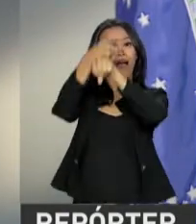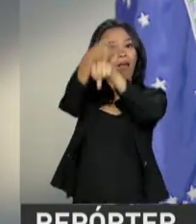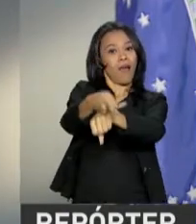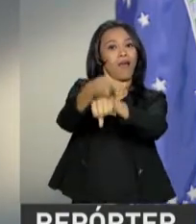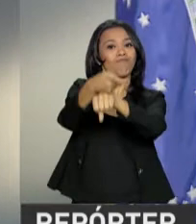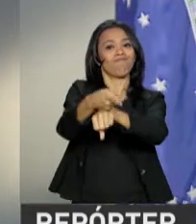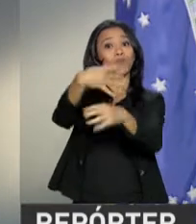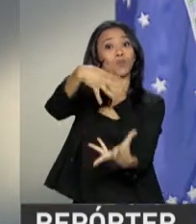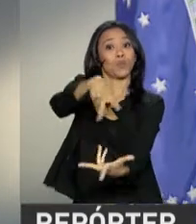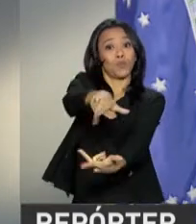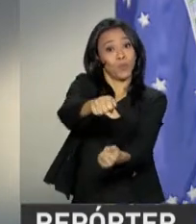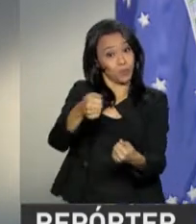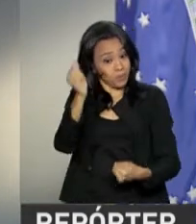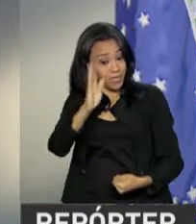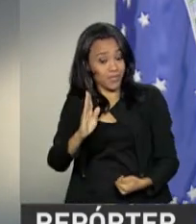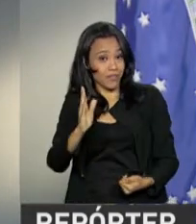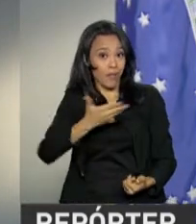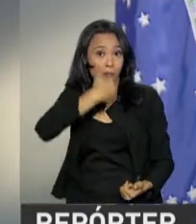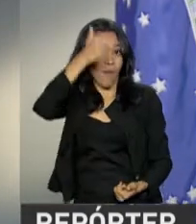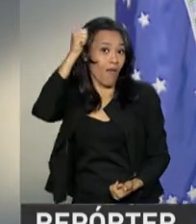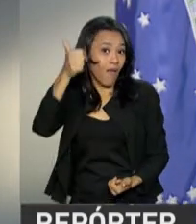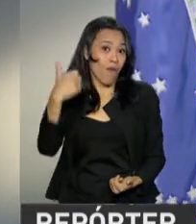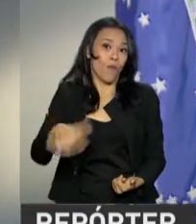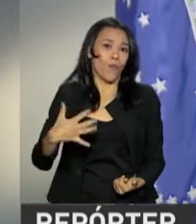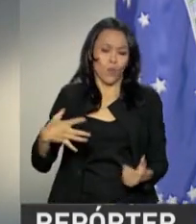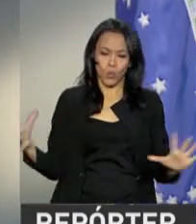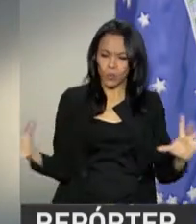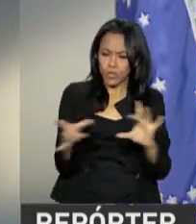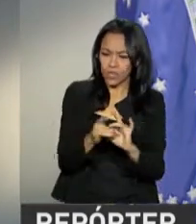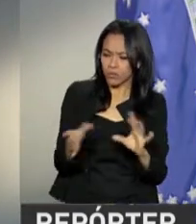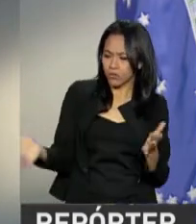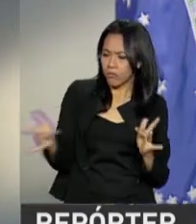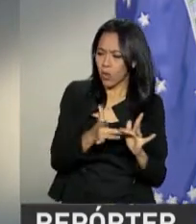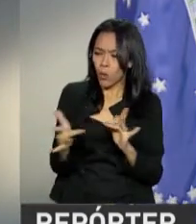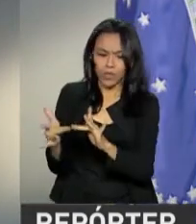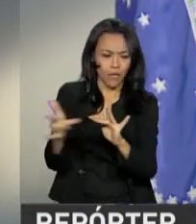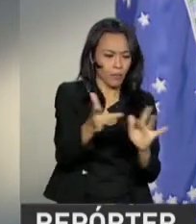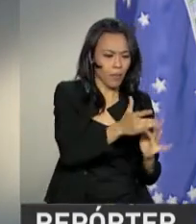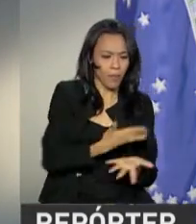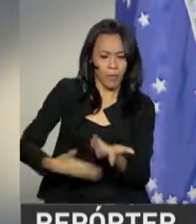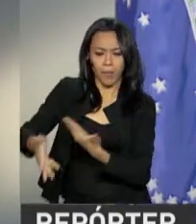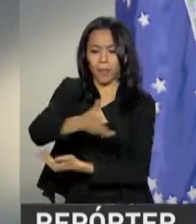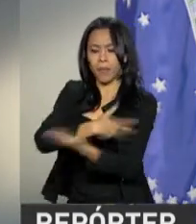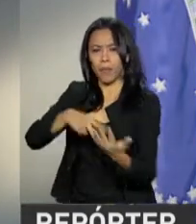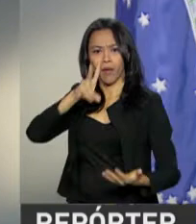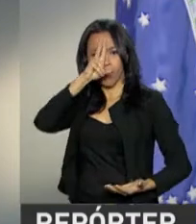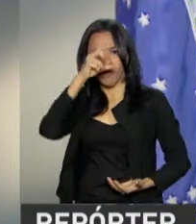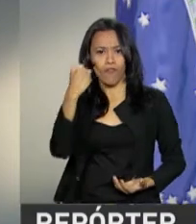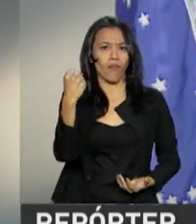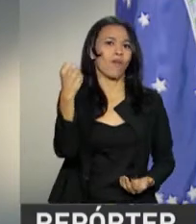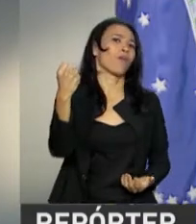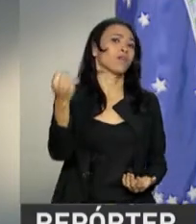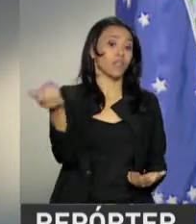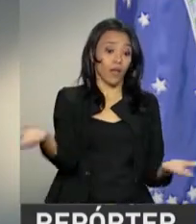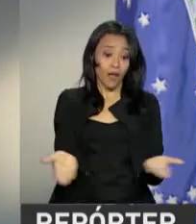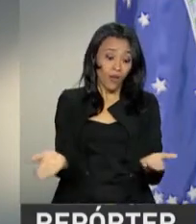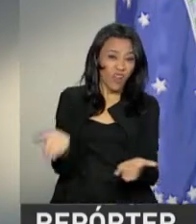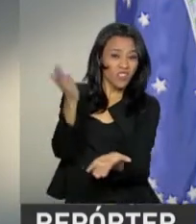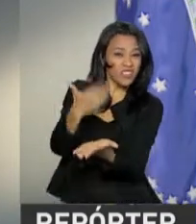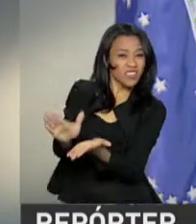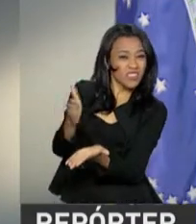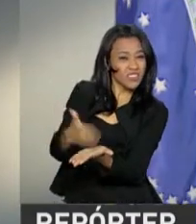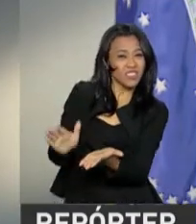brasil sempre é favorito jogadores unidos formam um time fortíssimo a partir de agora desaparecem